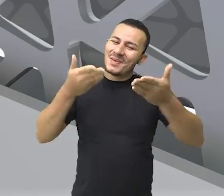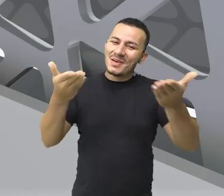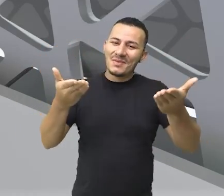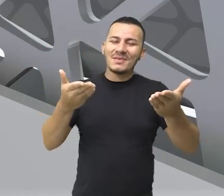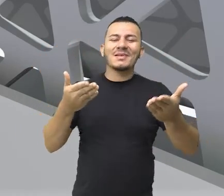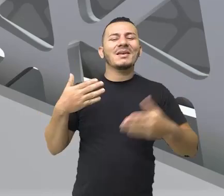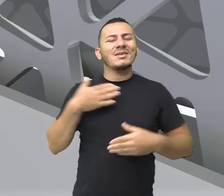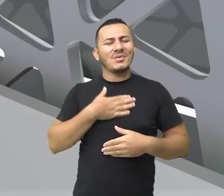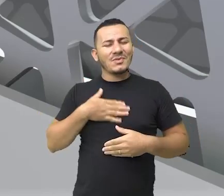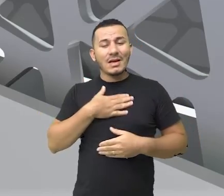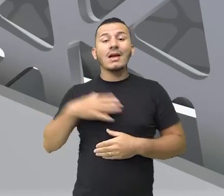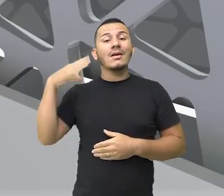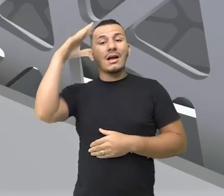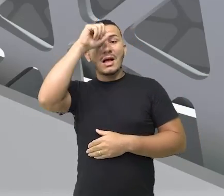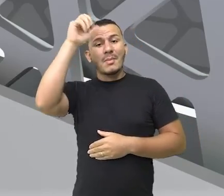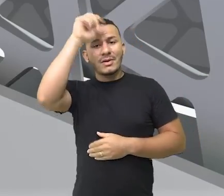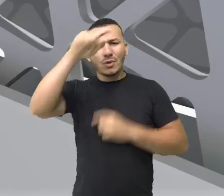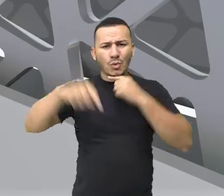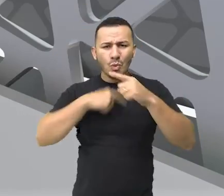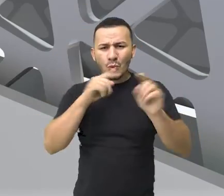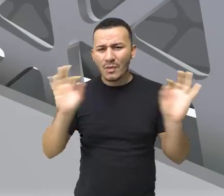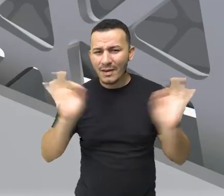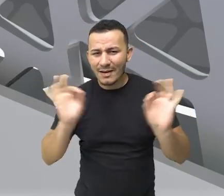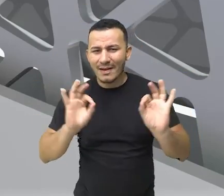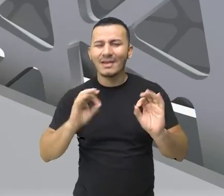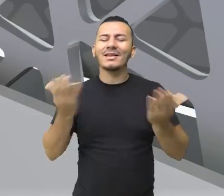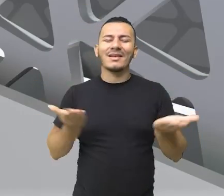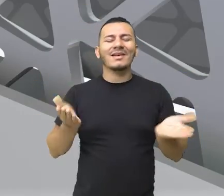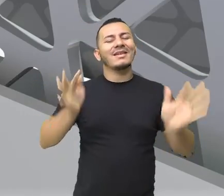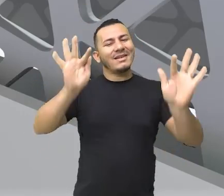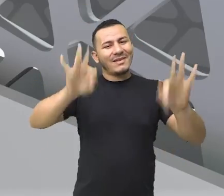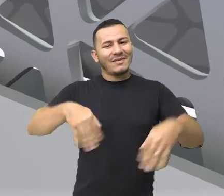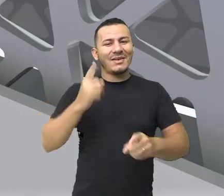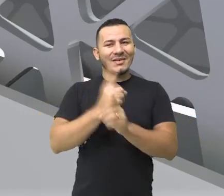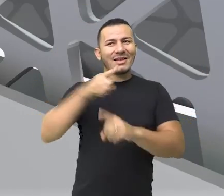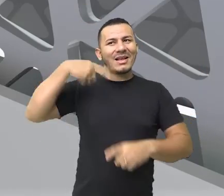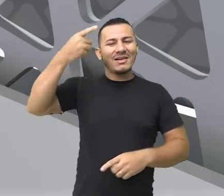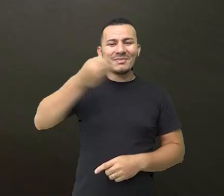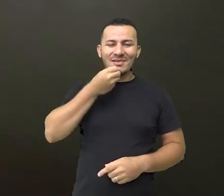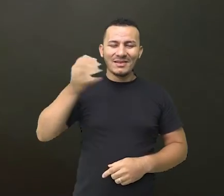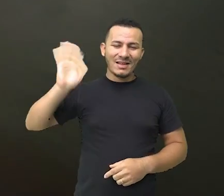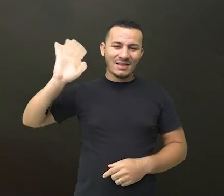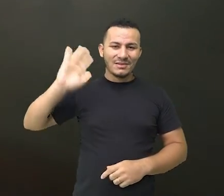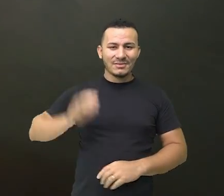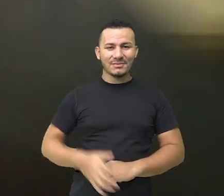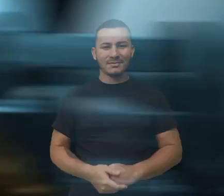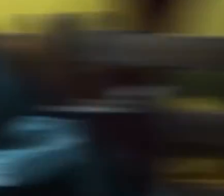tenham entendido, não tenha ficado dúvida e terminamos aqui. Até a próxima.